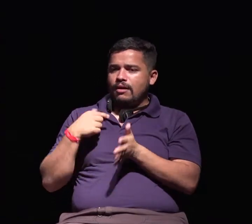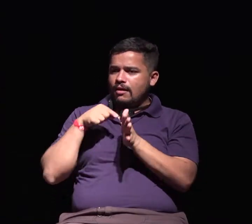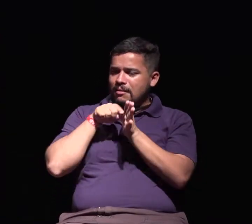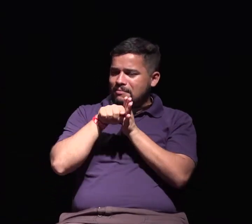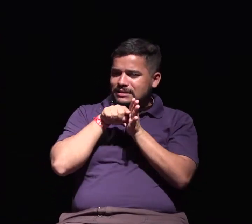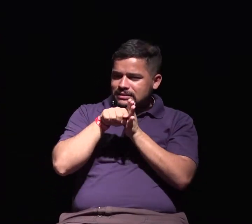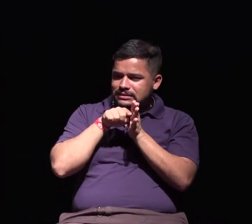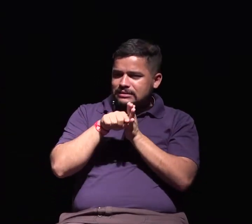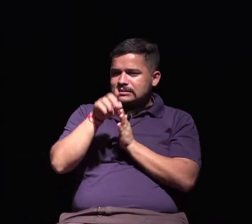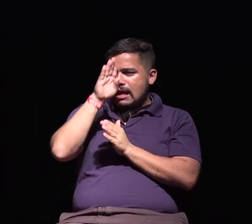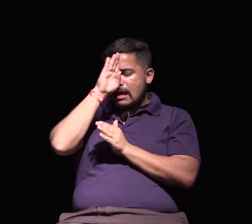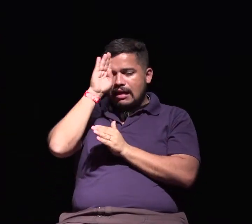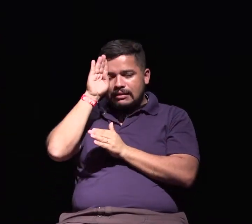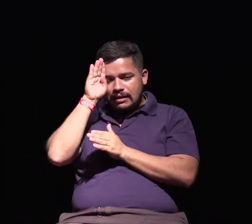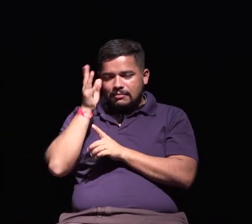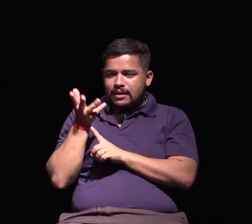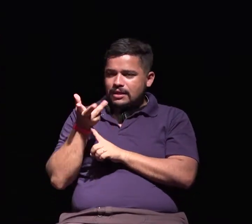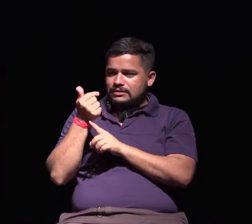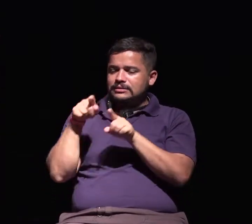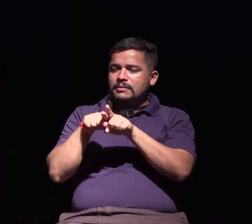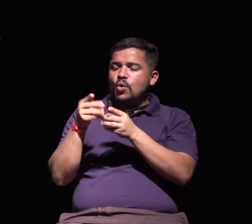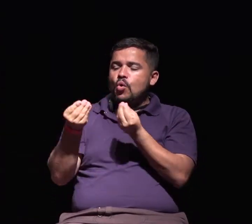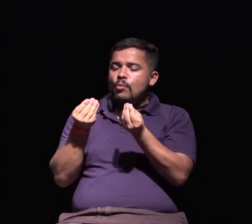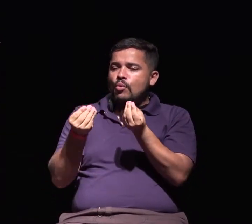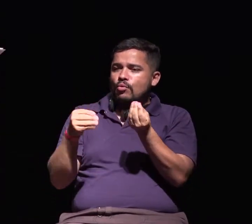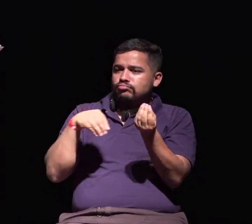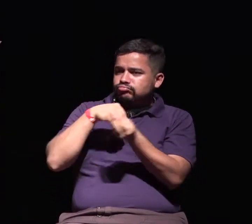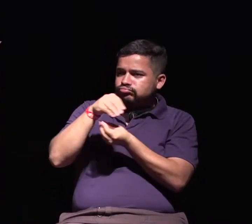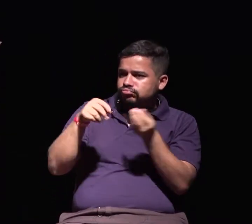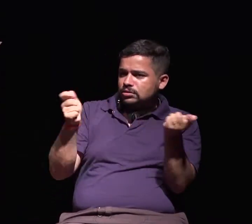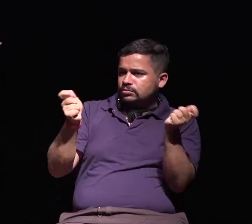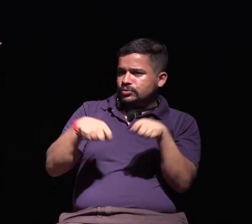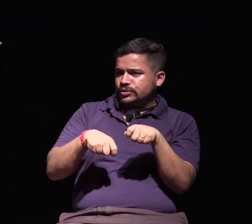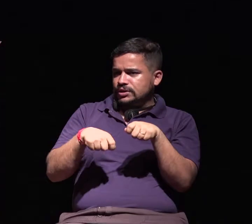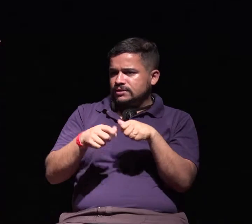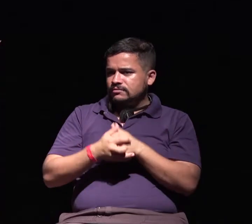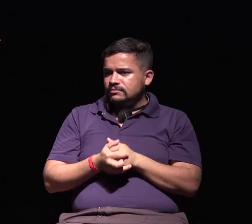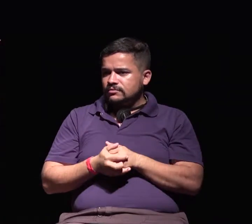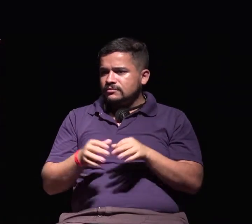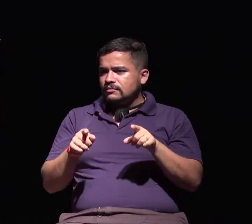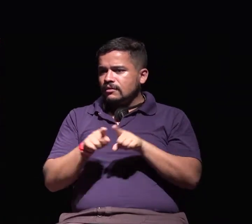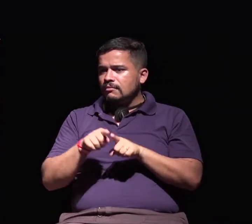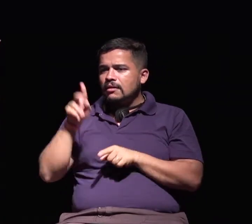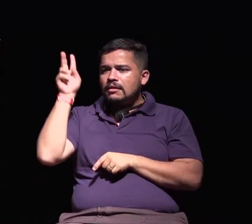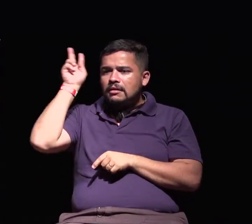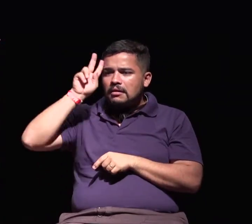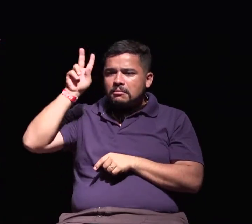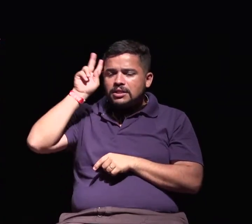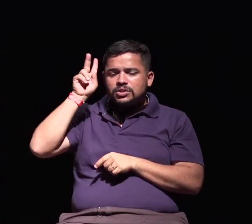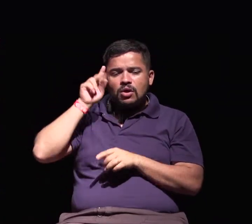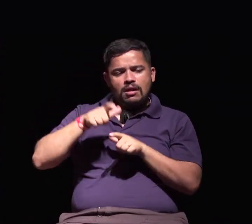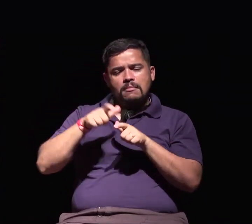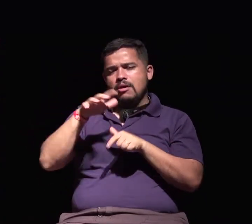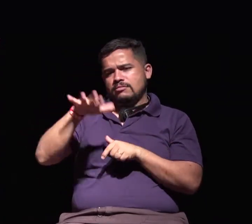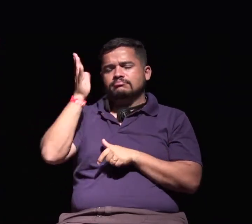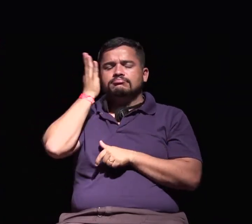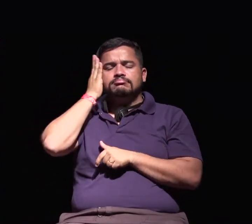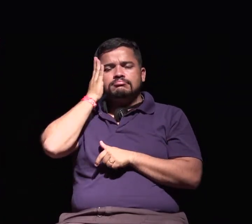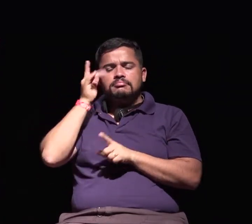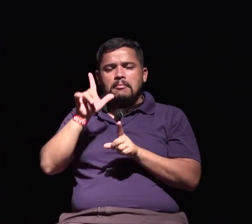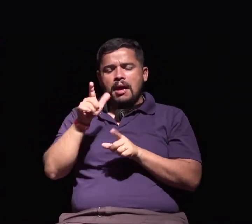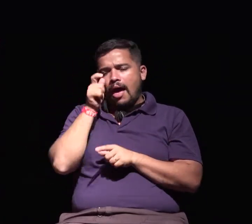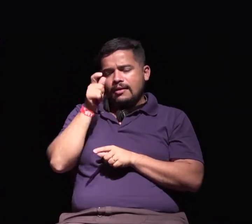pesquisa acadêmica e artística vão se misturando, né? Mas eu queria contar uma história que talvez muitos já saibam, mas que para mim